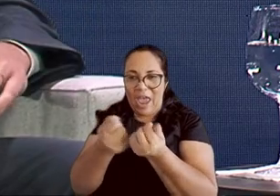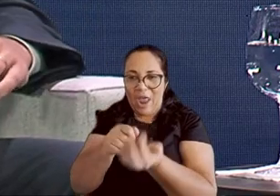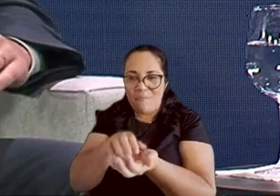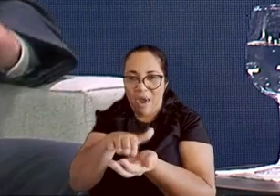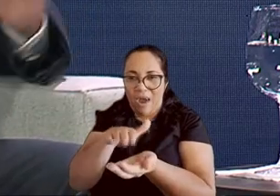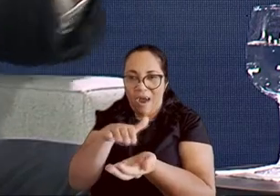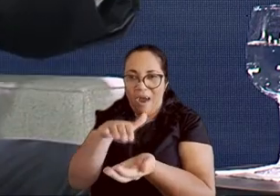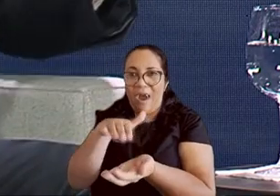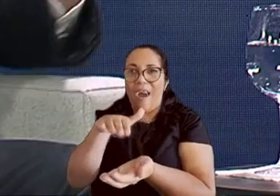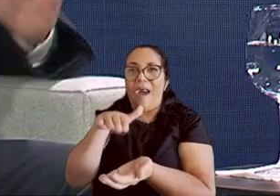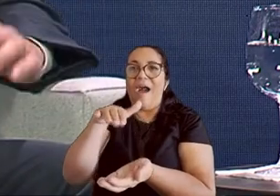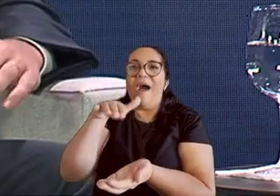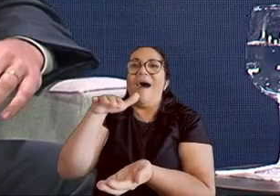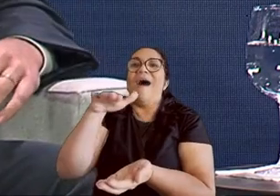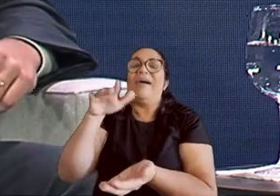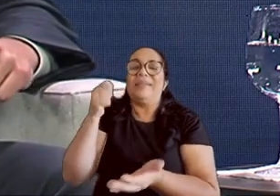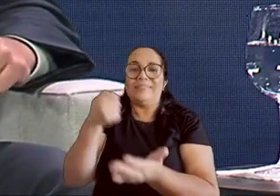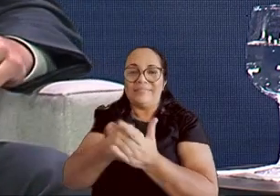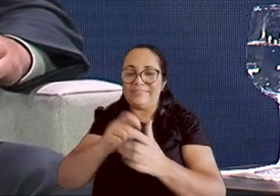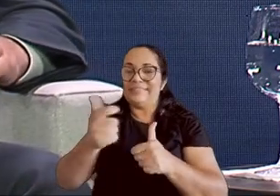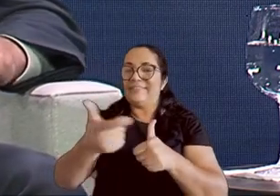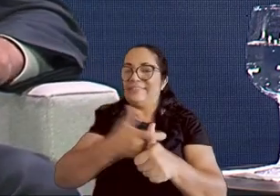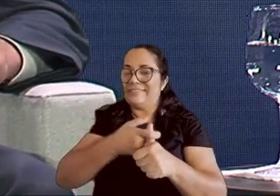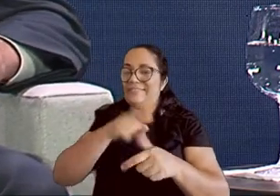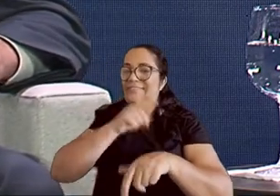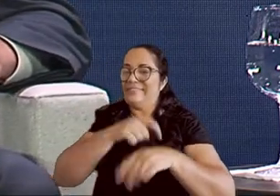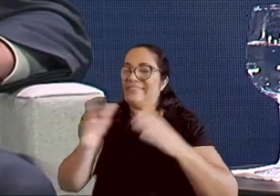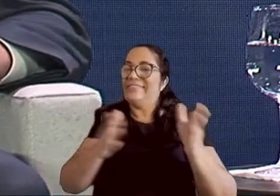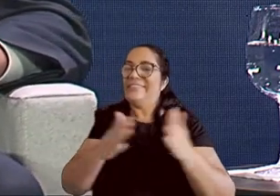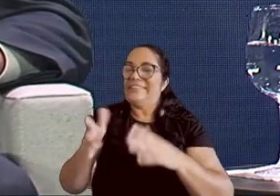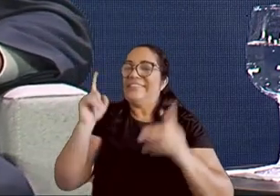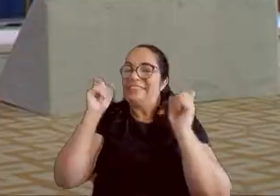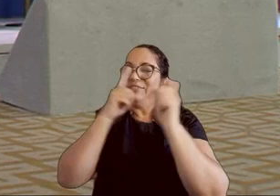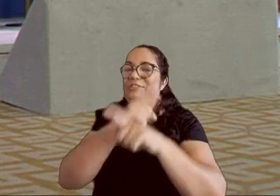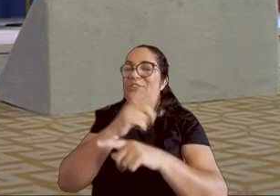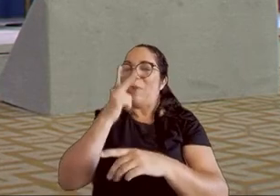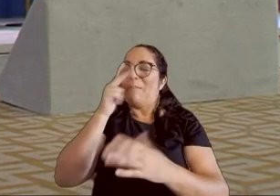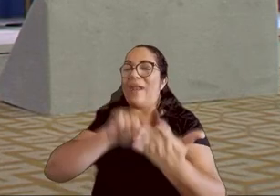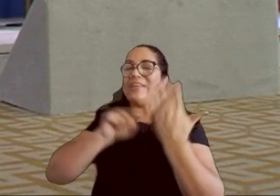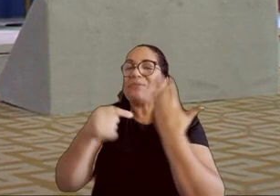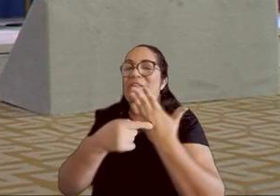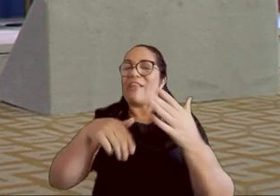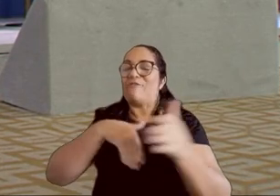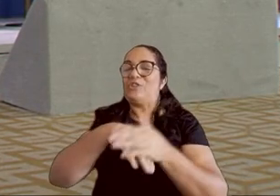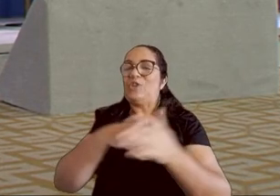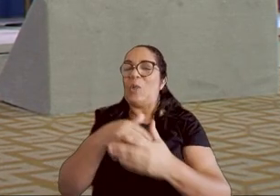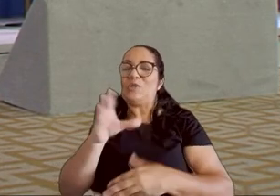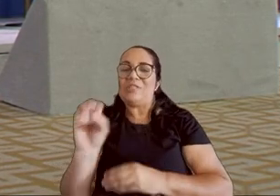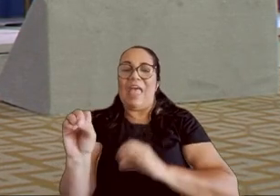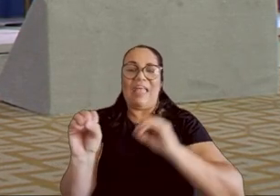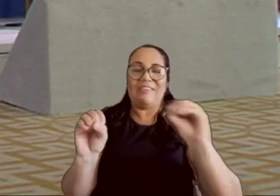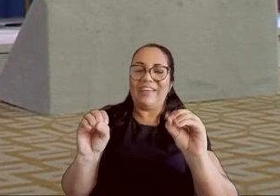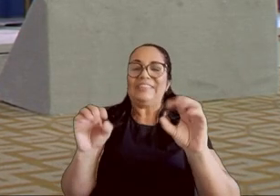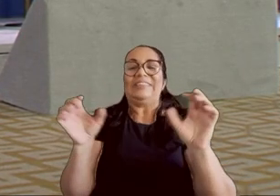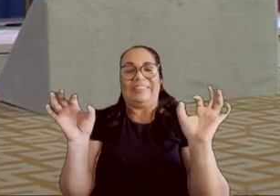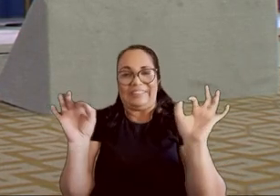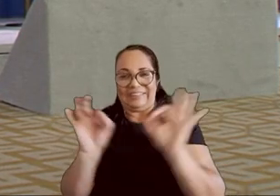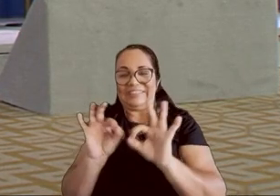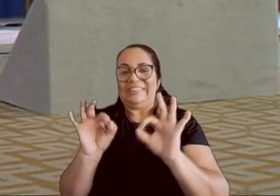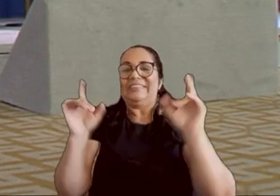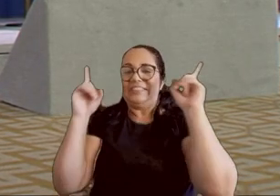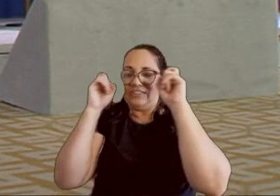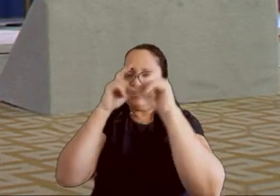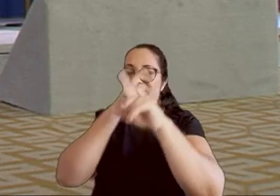como um bom cenário com criança tá ficando zero a zero né então acho que vai vai ter sim um desafio nesse sentido